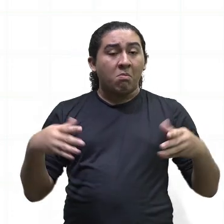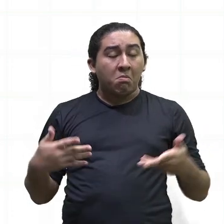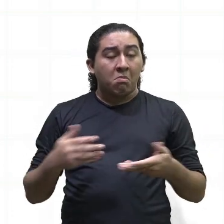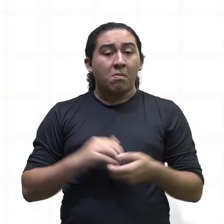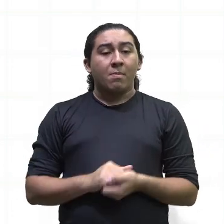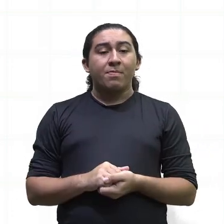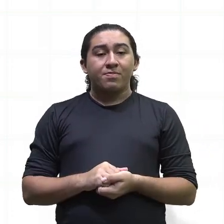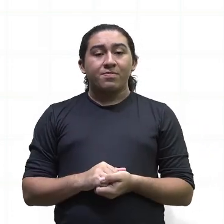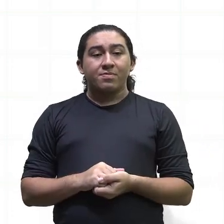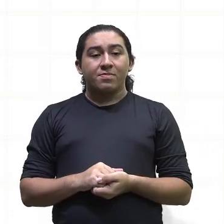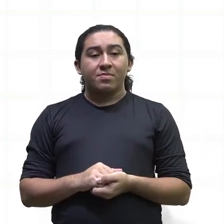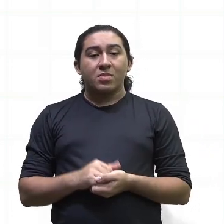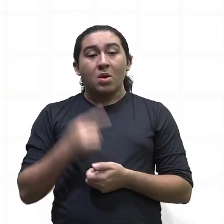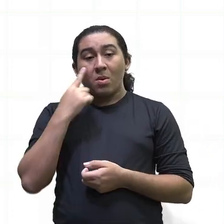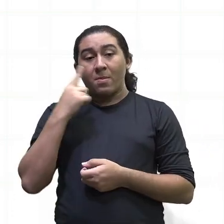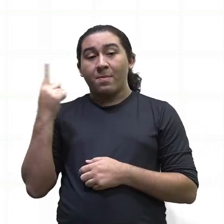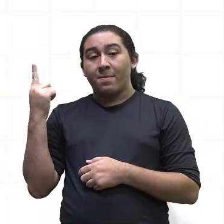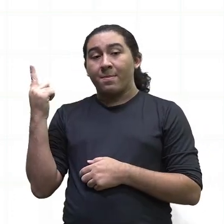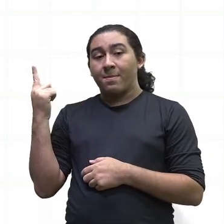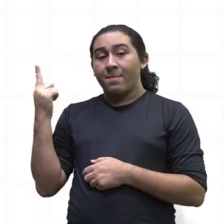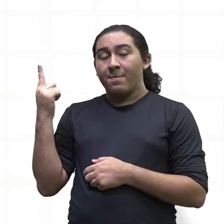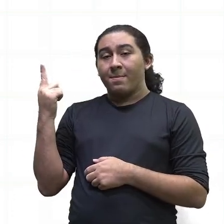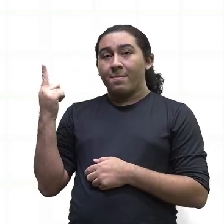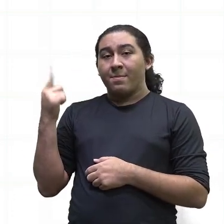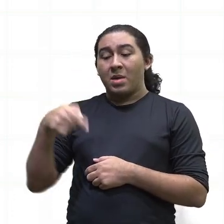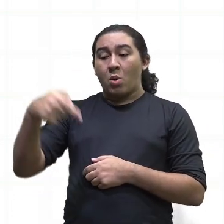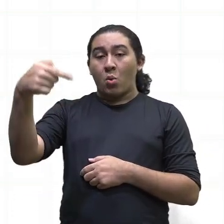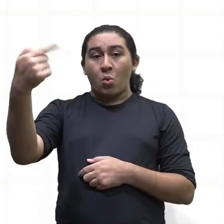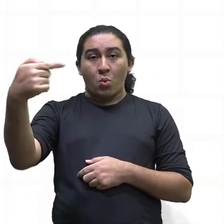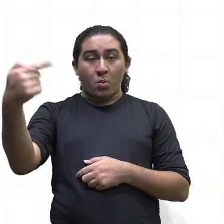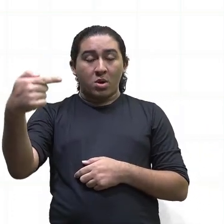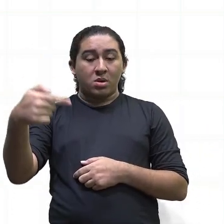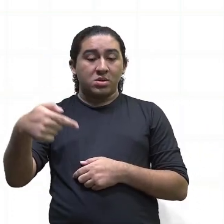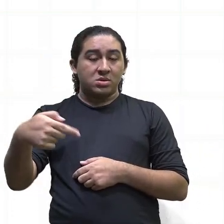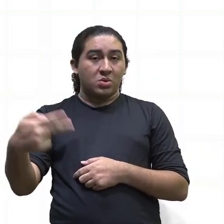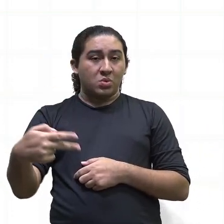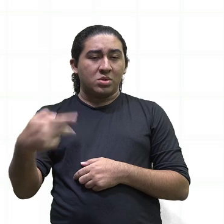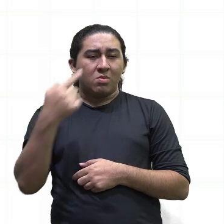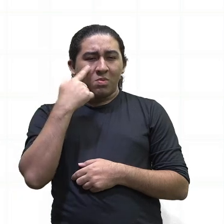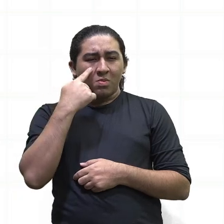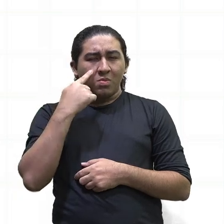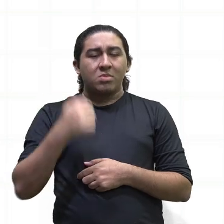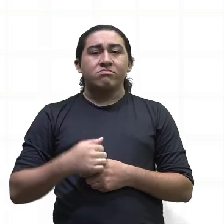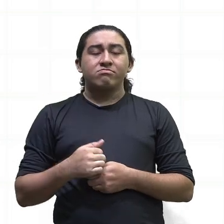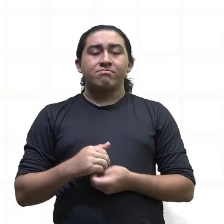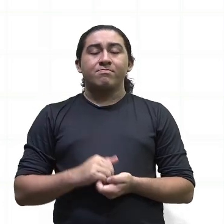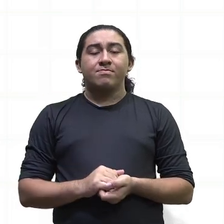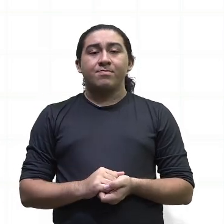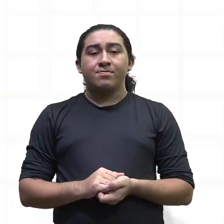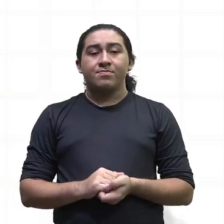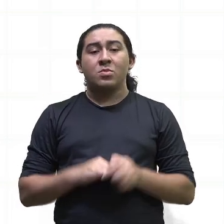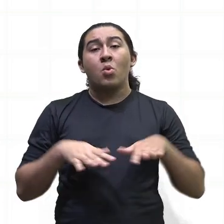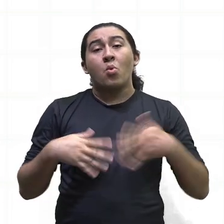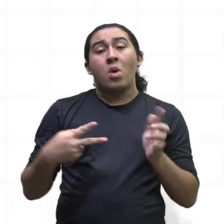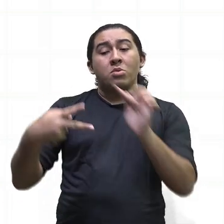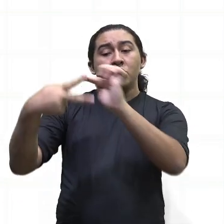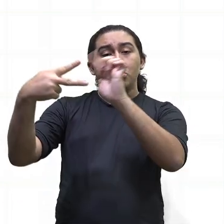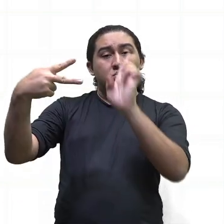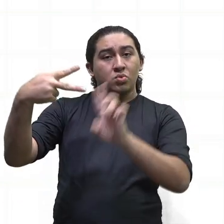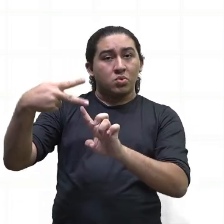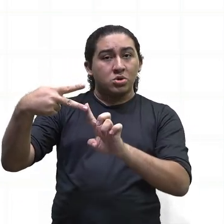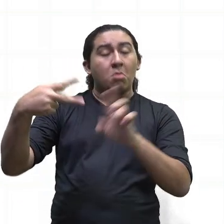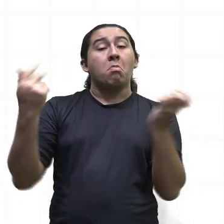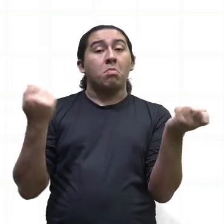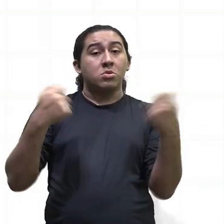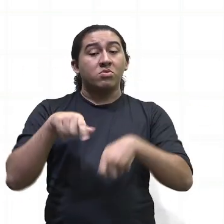até botar bem aqui, né? Como primeira oração e a nossa segunda. Vamos botar aqui primeiro exemplo, segundo exemplo aqui. Qual dessas duas a